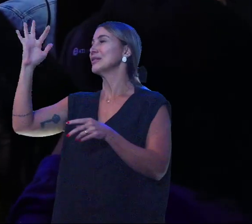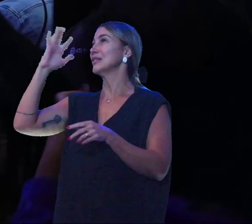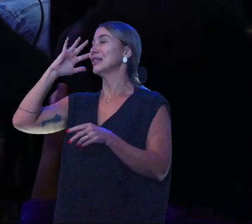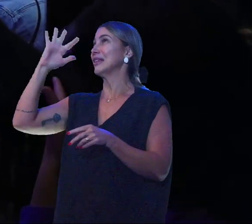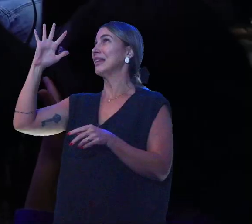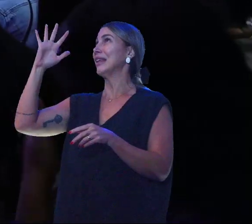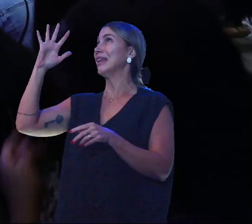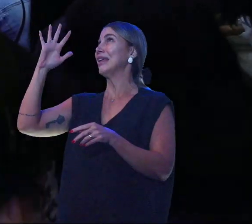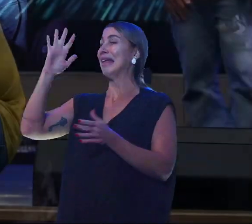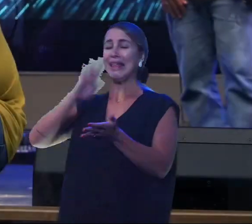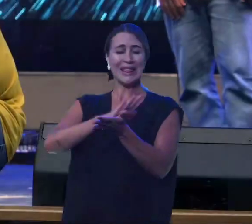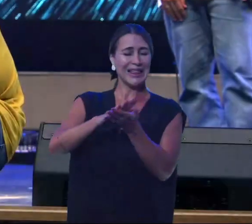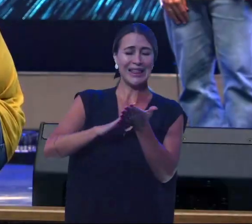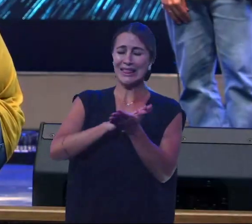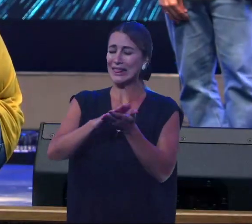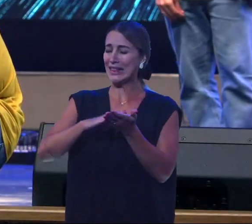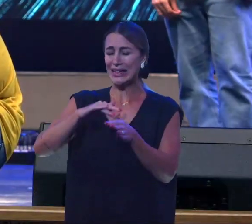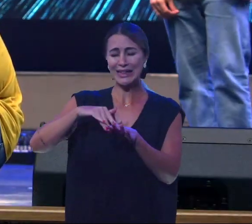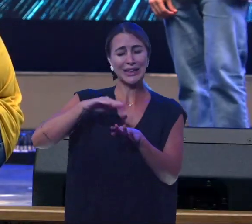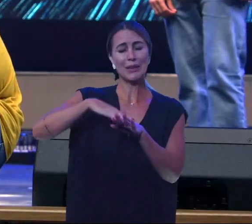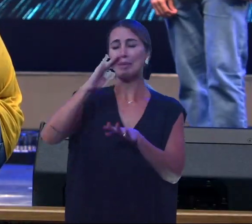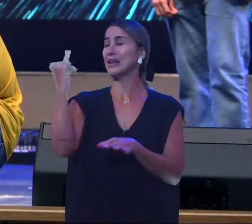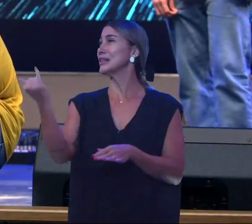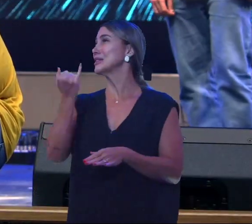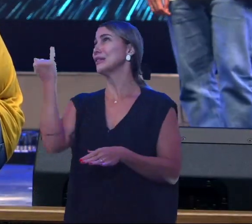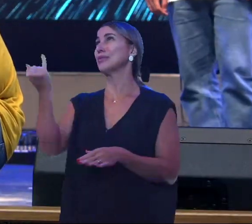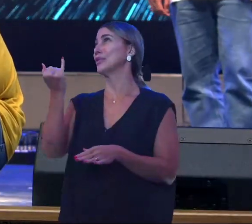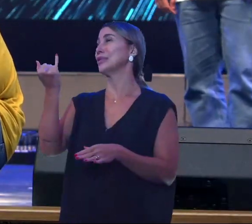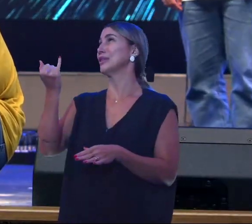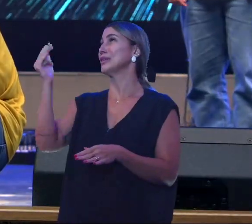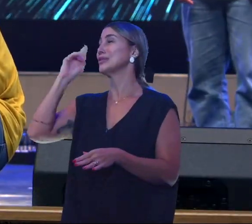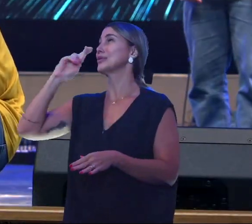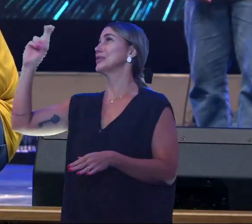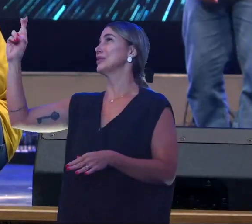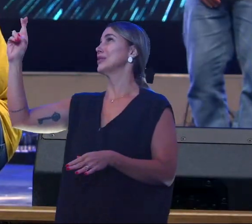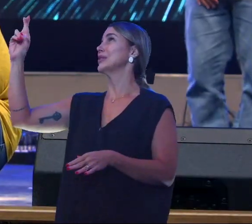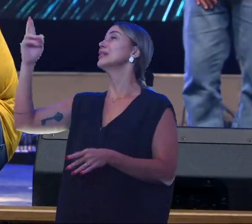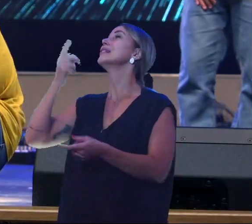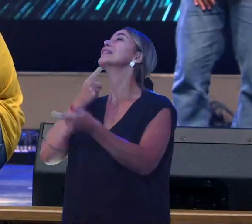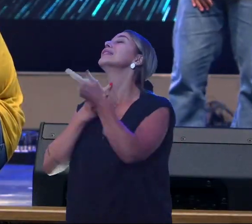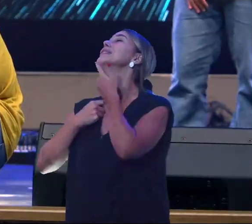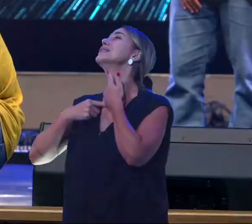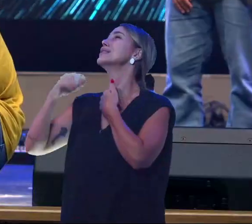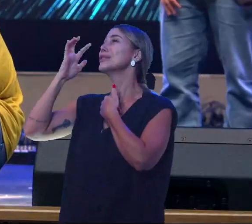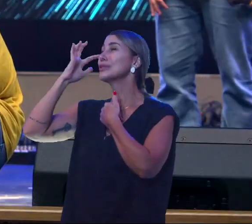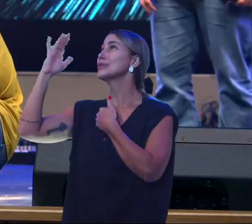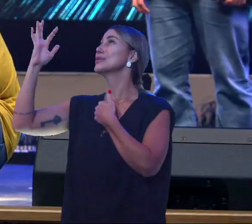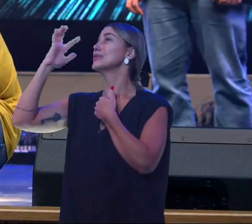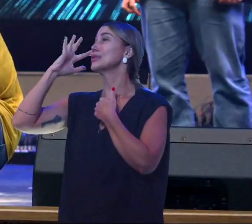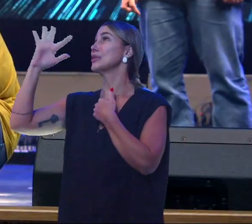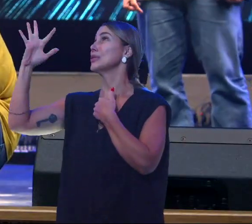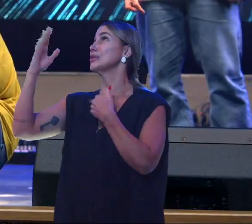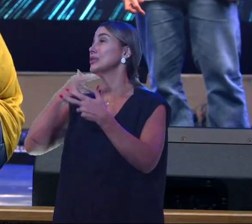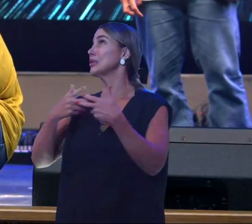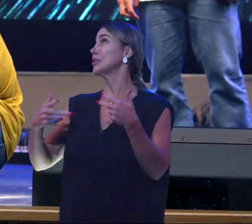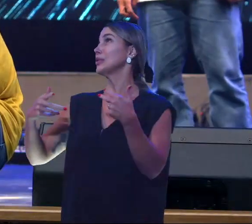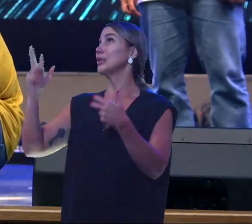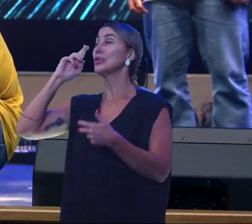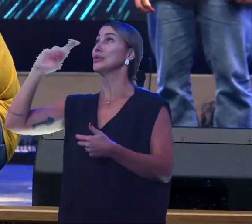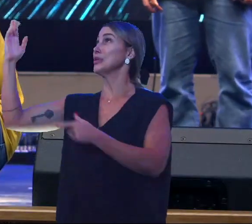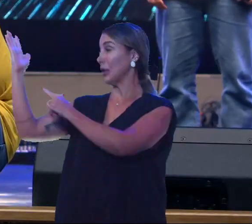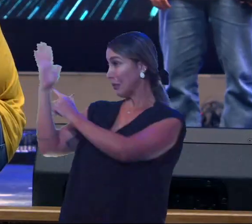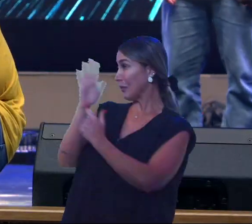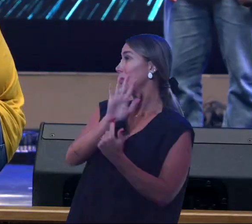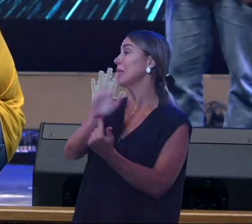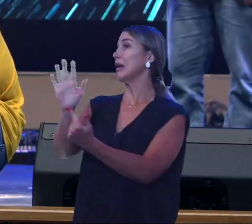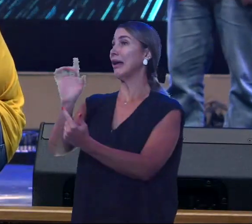nossas vidas, e que os sonhos e os desejos e as vontades e as visões daquilo que o Senhor falou e tem revelado para cada um aqui,